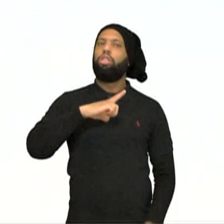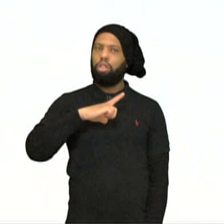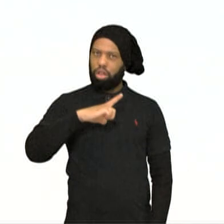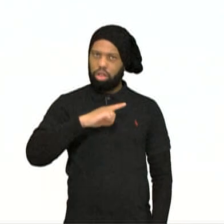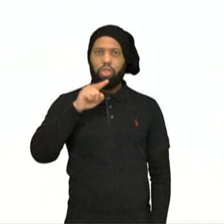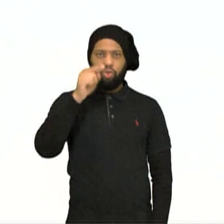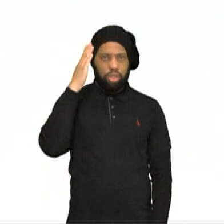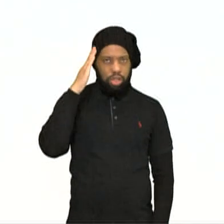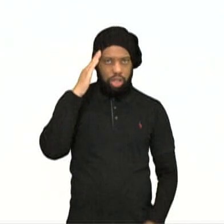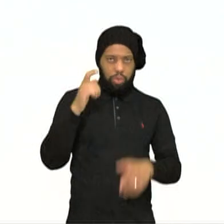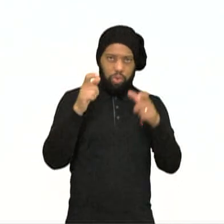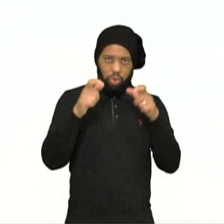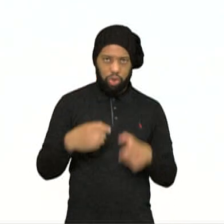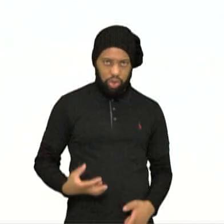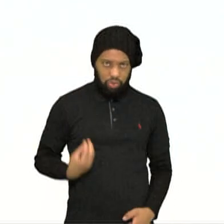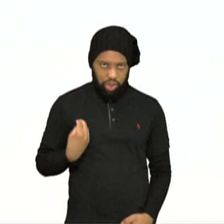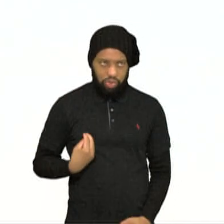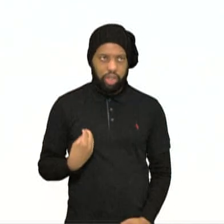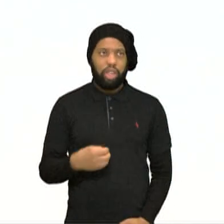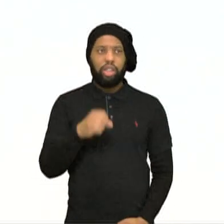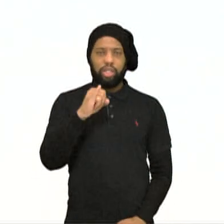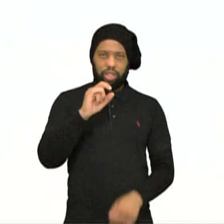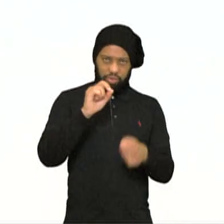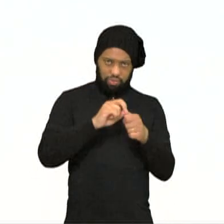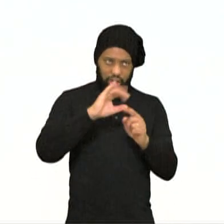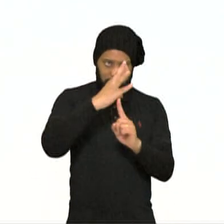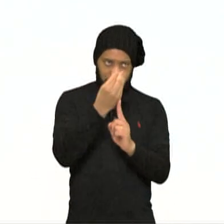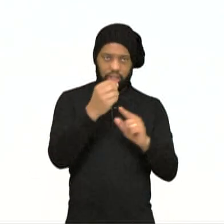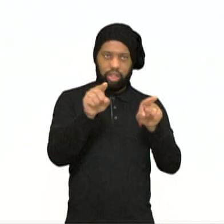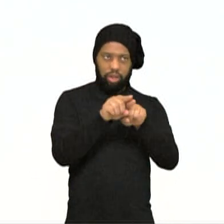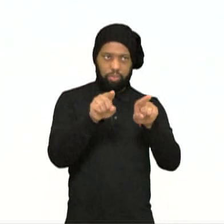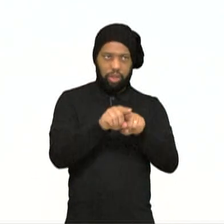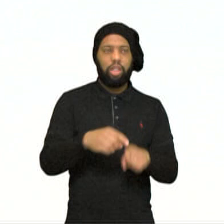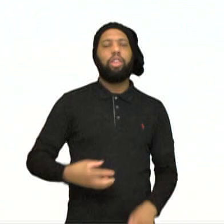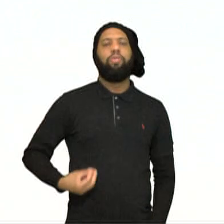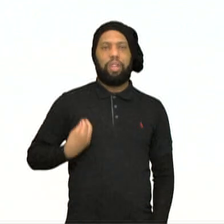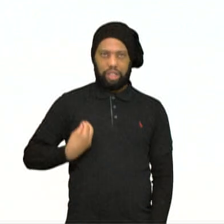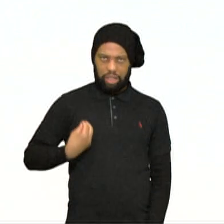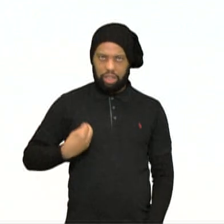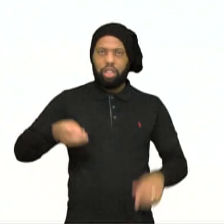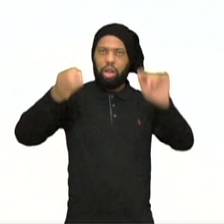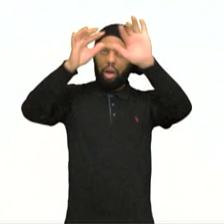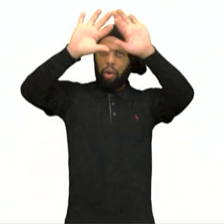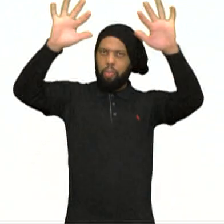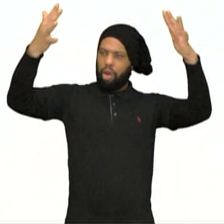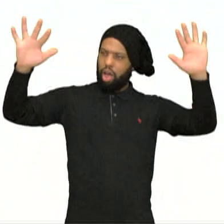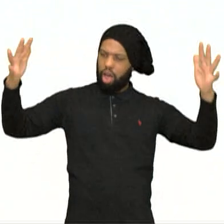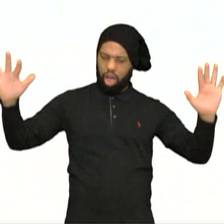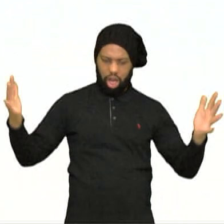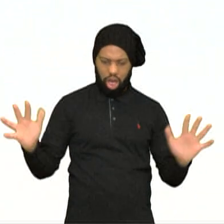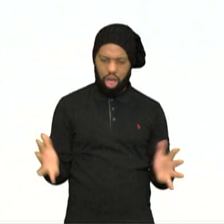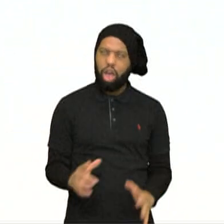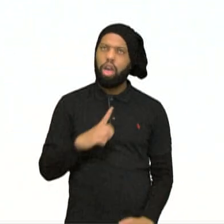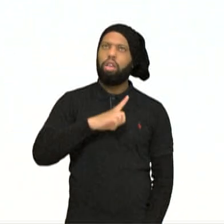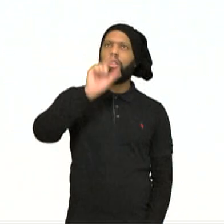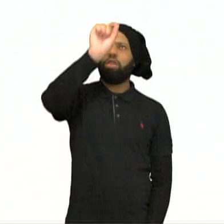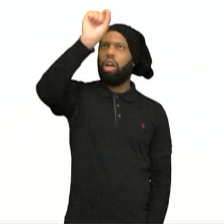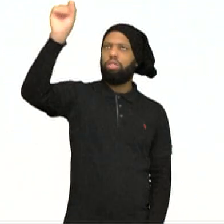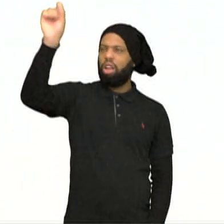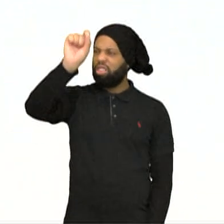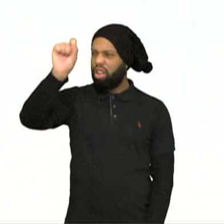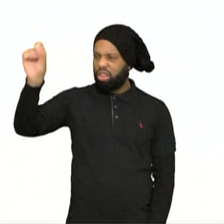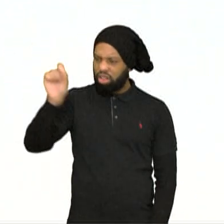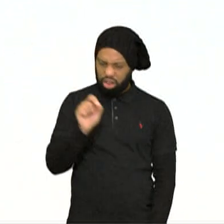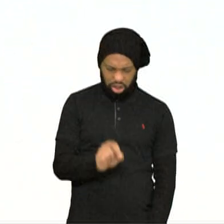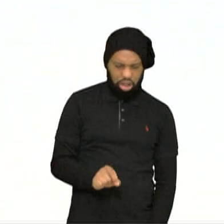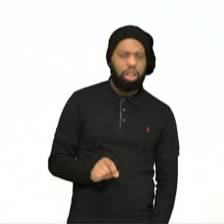ainda produzem arte, né? Então, eles vivem em diversas regiões do nosso país. E sim, produzem muita arte, cestaria, né?